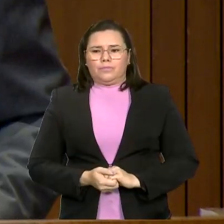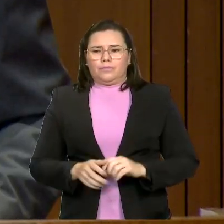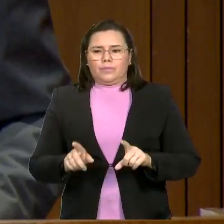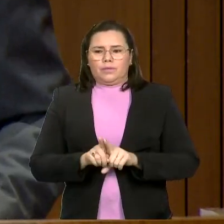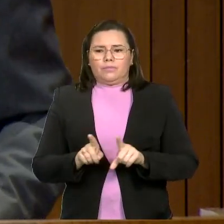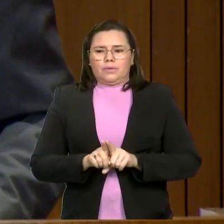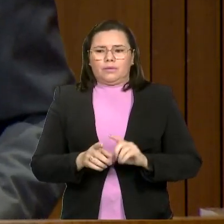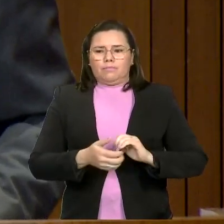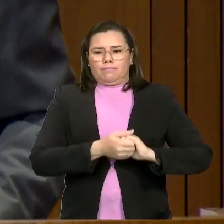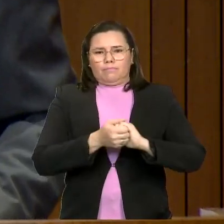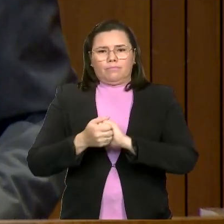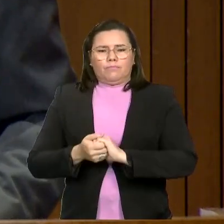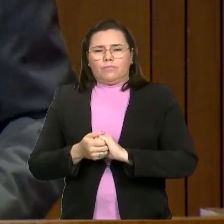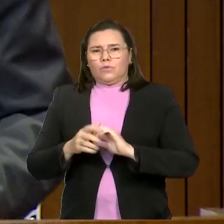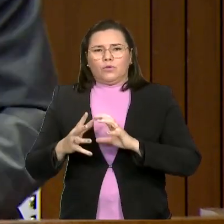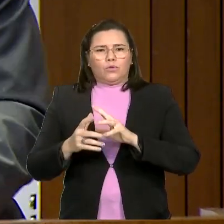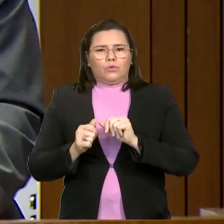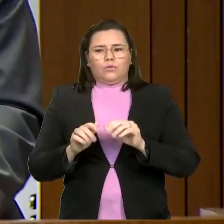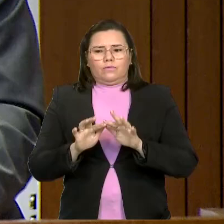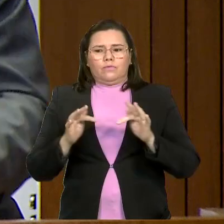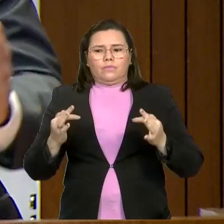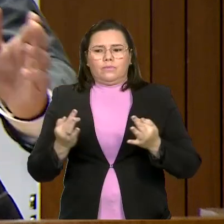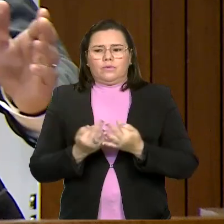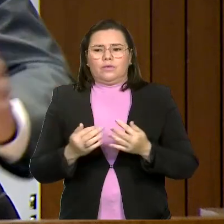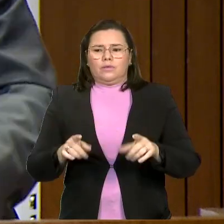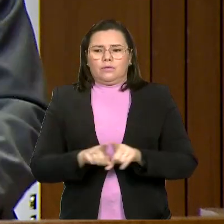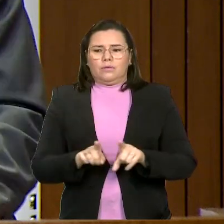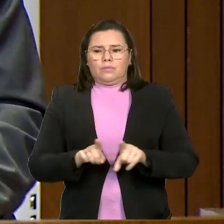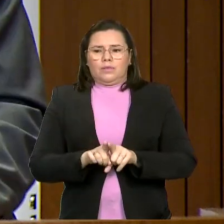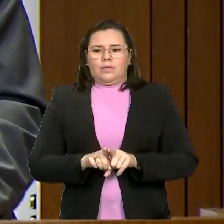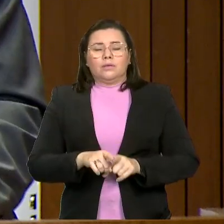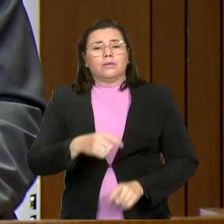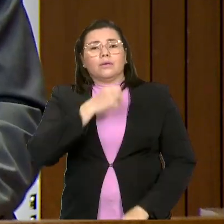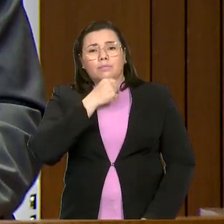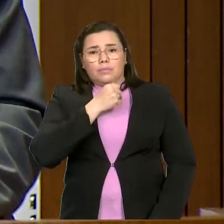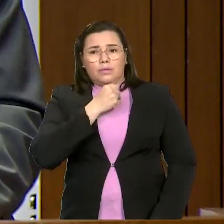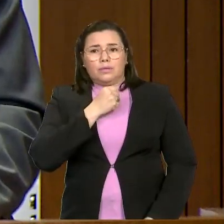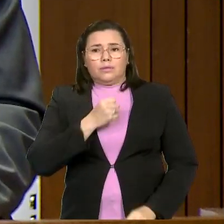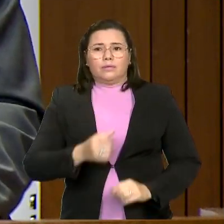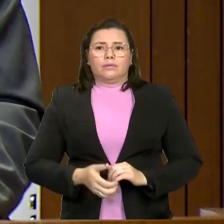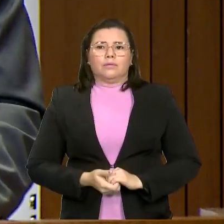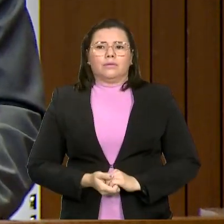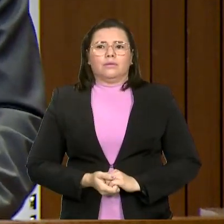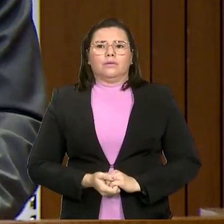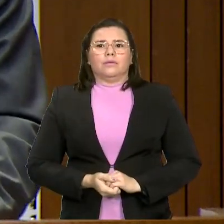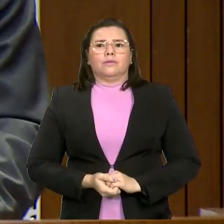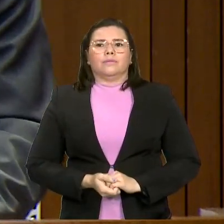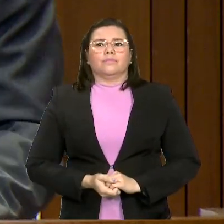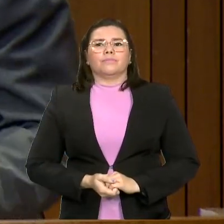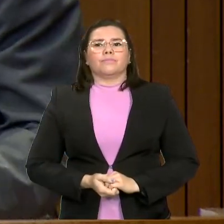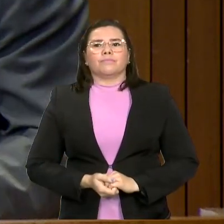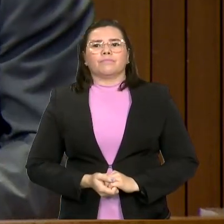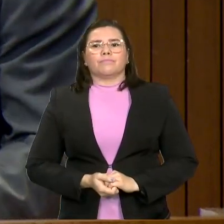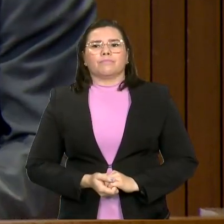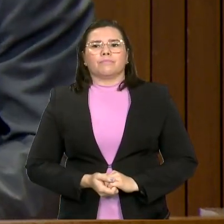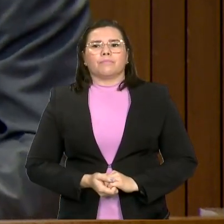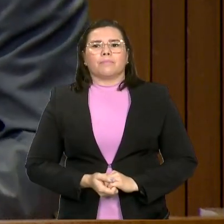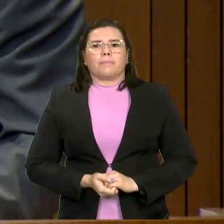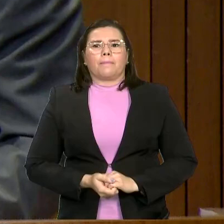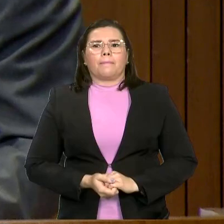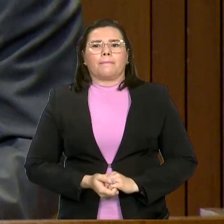os familiares de vocês, cumprimentar aqui a imprensa, na qual está presente também. E subo aqui hoje à